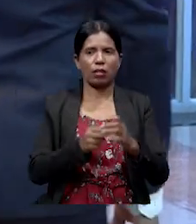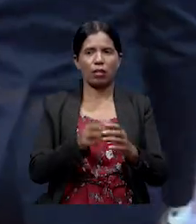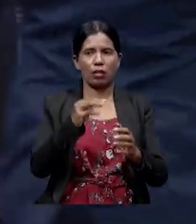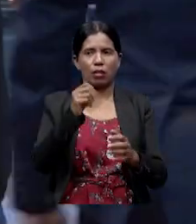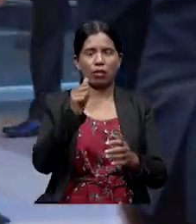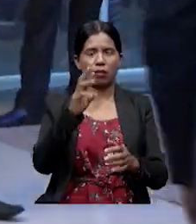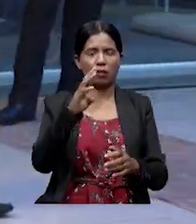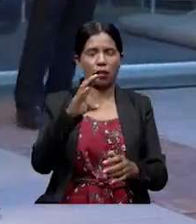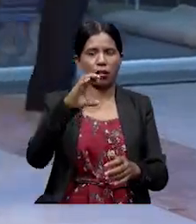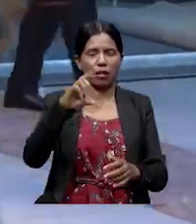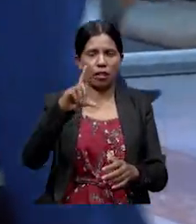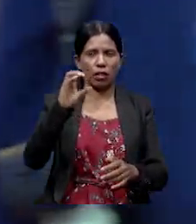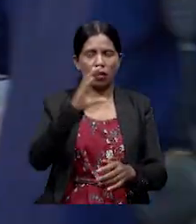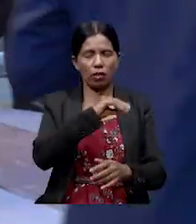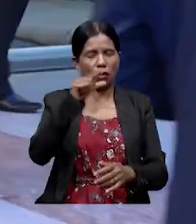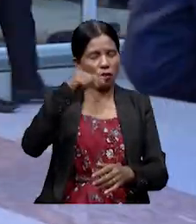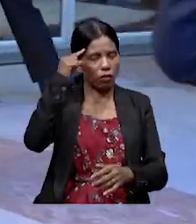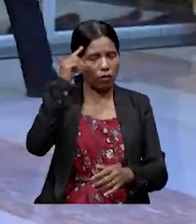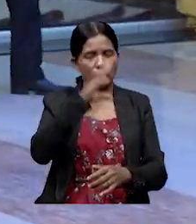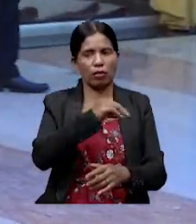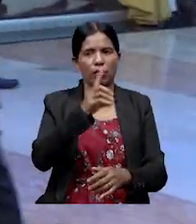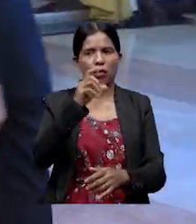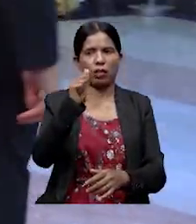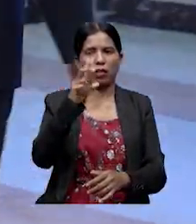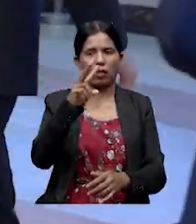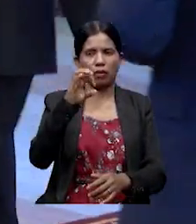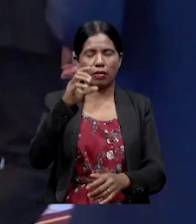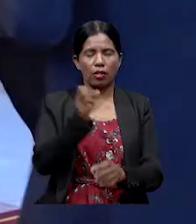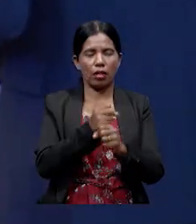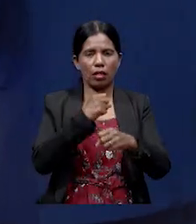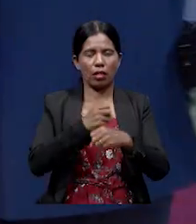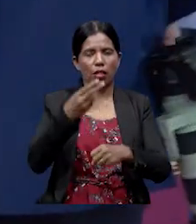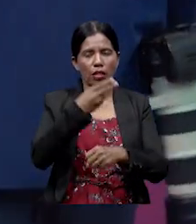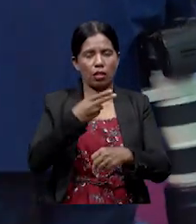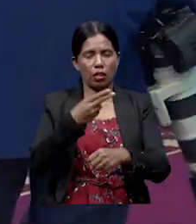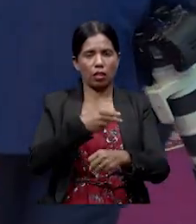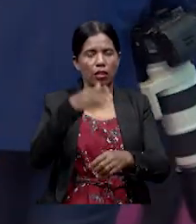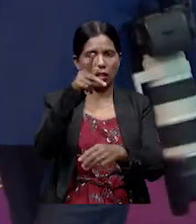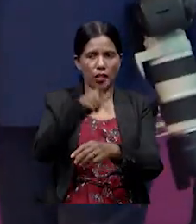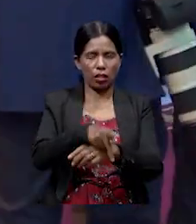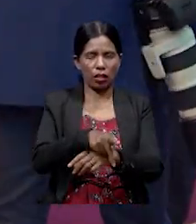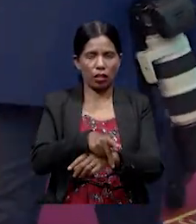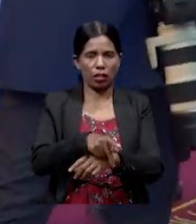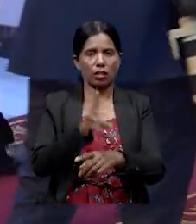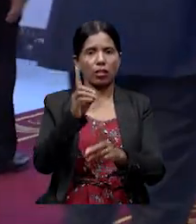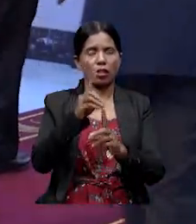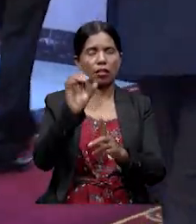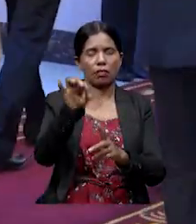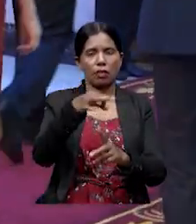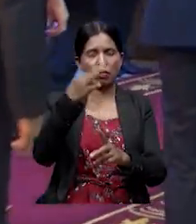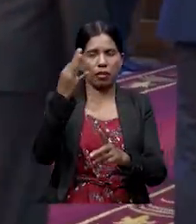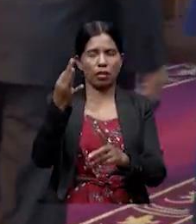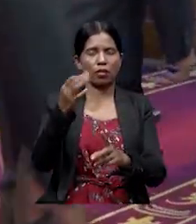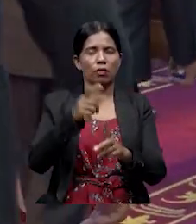Marcelo Rebelo de Sousa no Governador-Geral David John Harley, halau e a quinta-feira calan, loron Sanulu Recensia Fulan